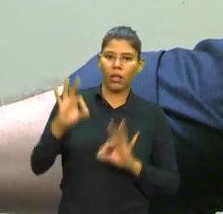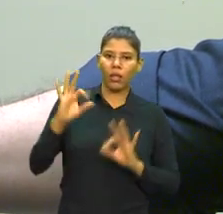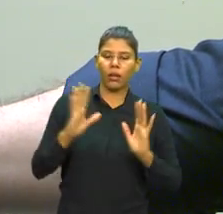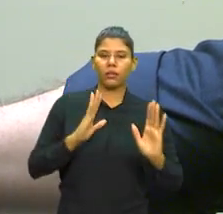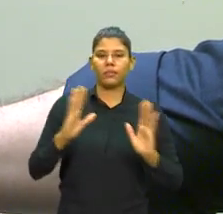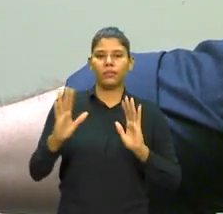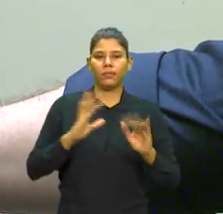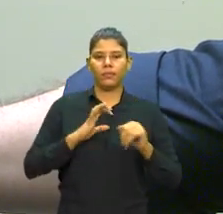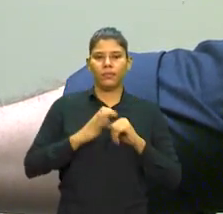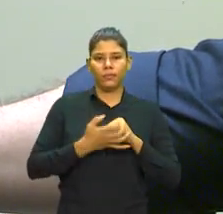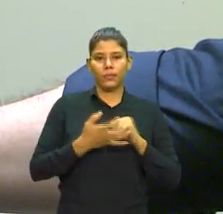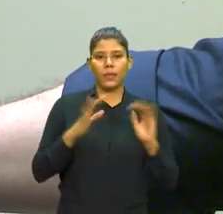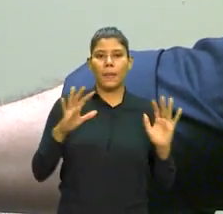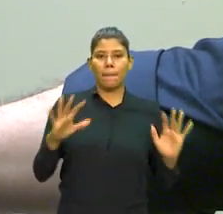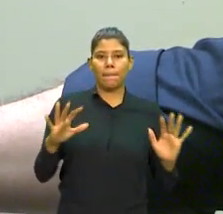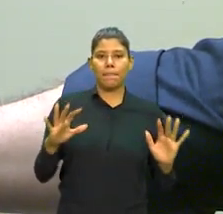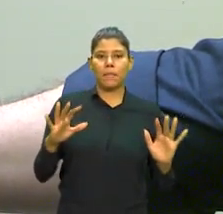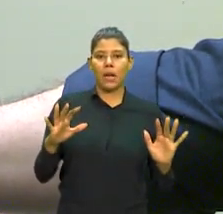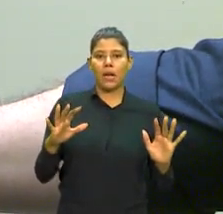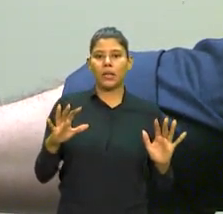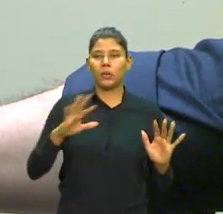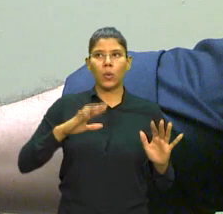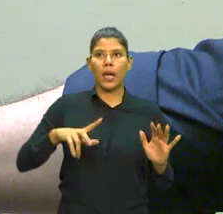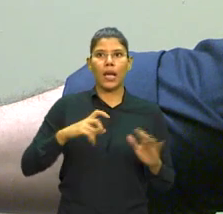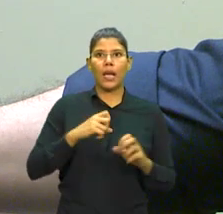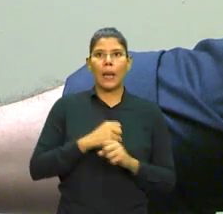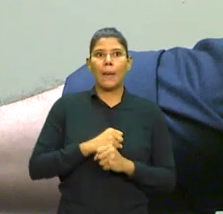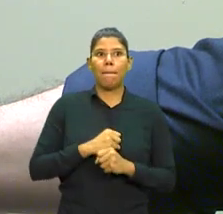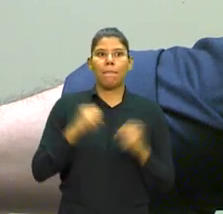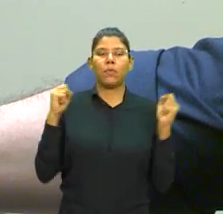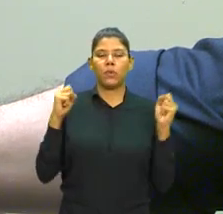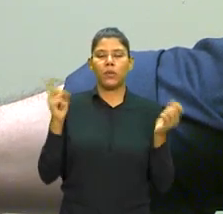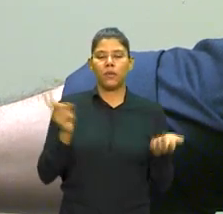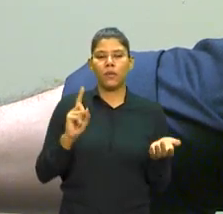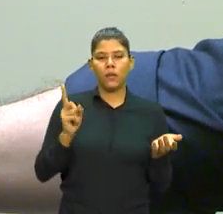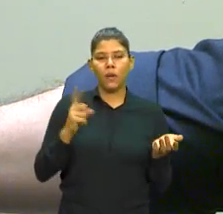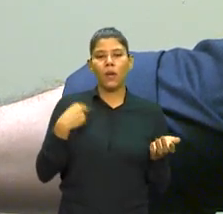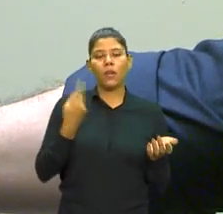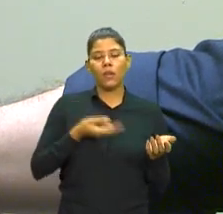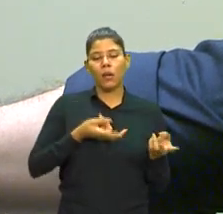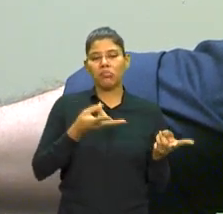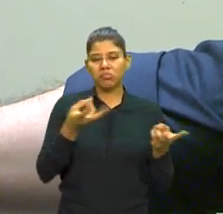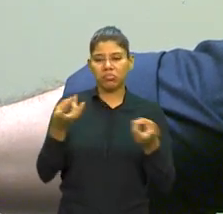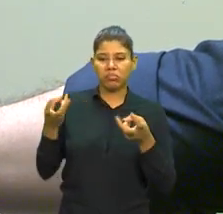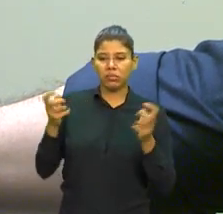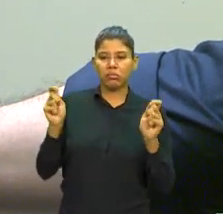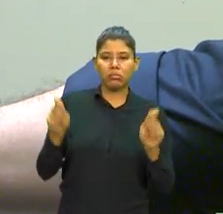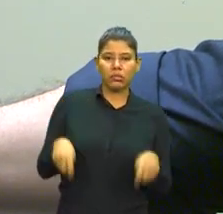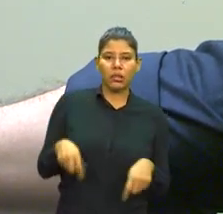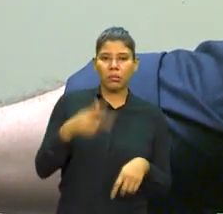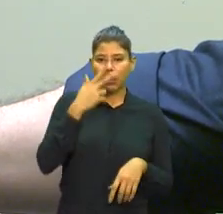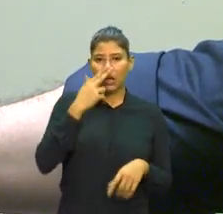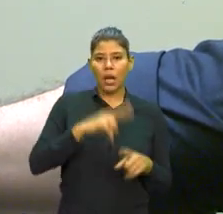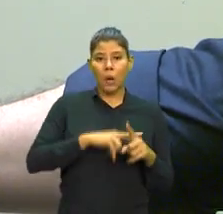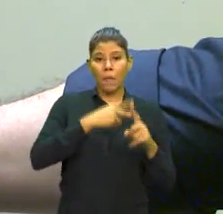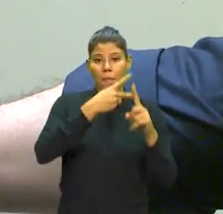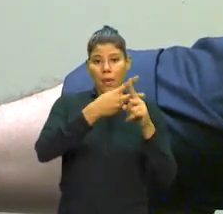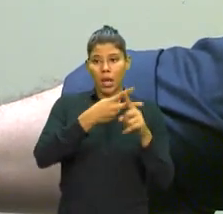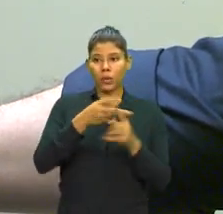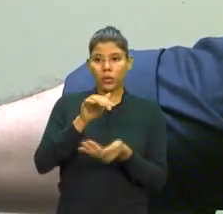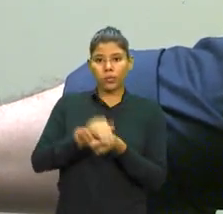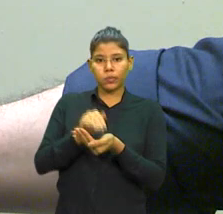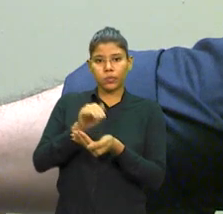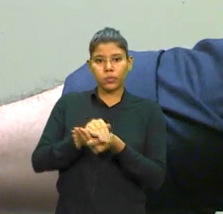pandemia mas que não foi impossível porque nós conseguimos visualizar isso nos números né Esse aumento de pompadour de 44